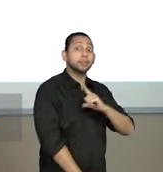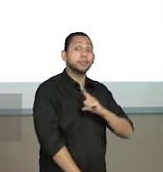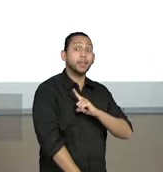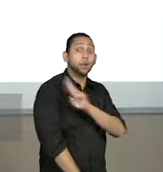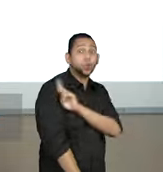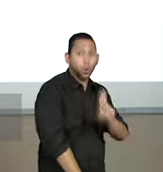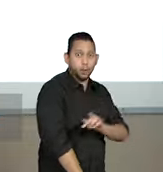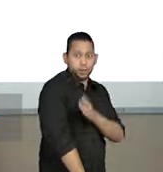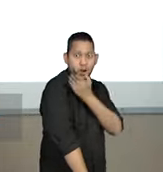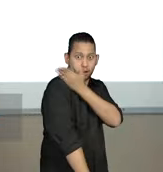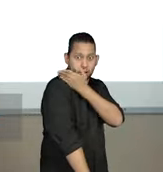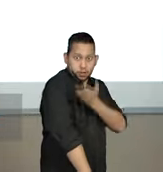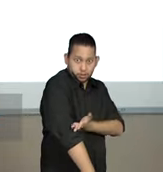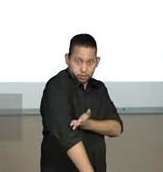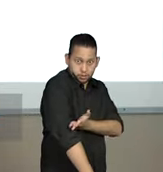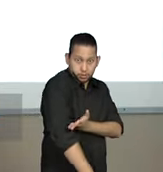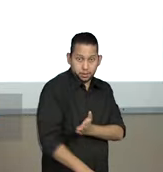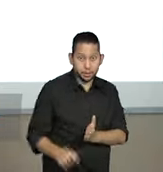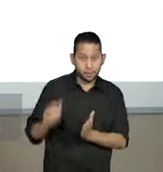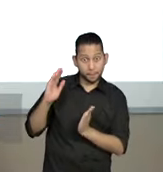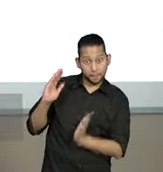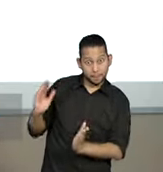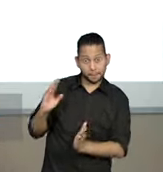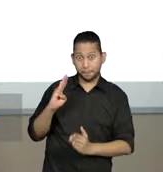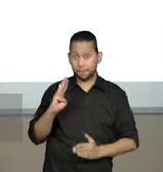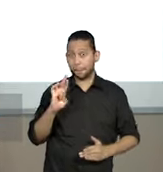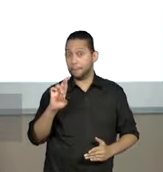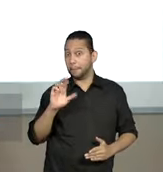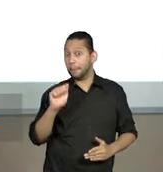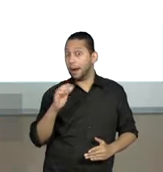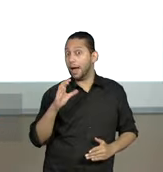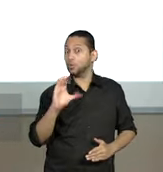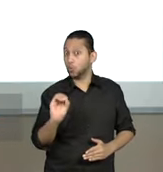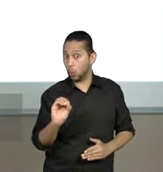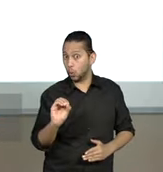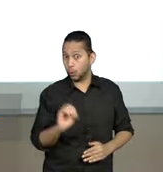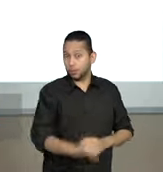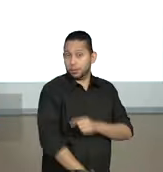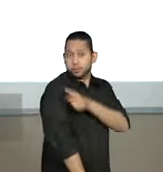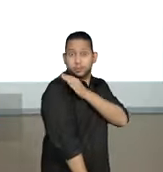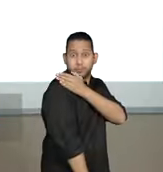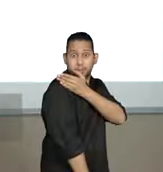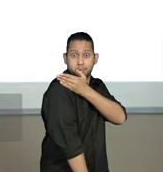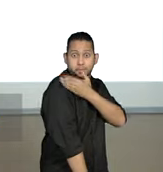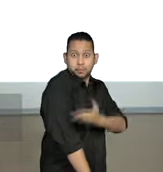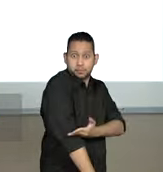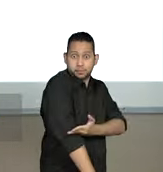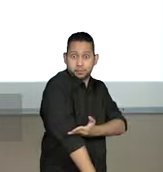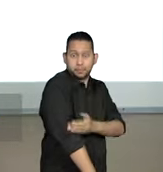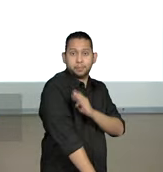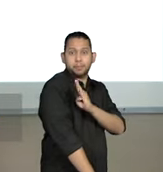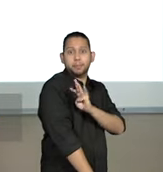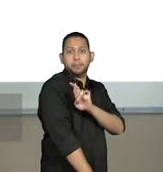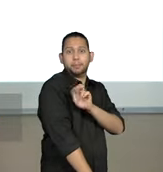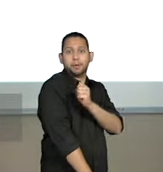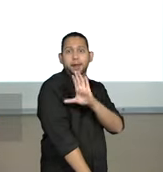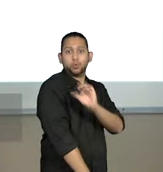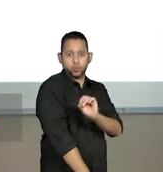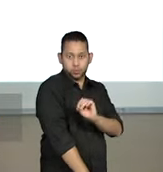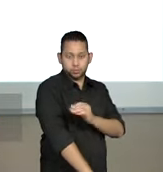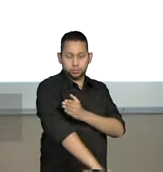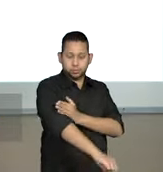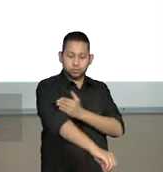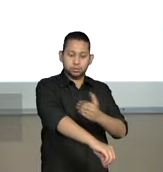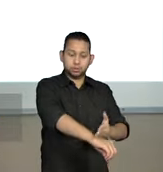outra parte aqui, ó, que a gente chama de braço, na verdade não é o braço o nome técnico